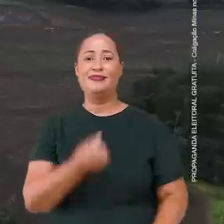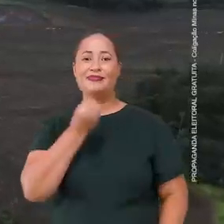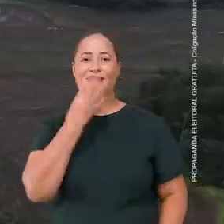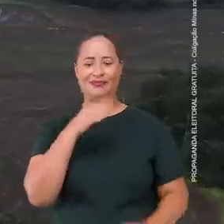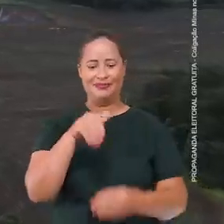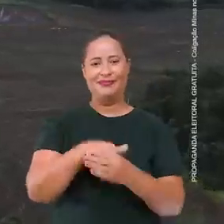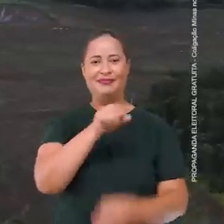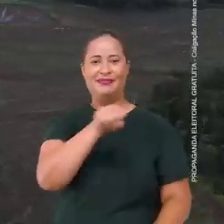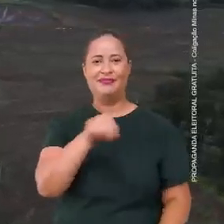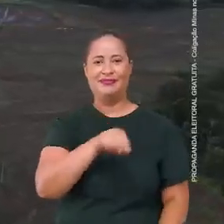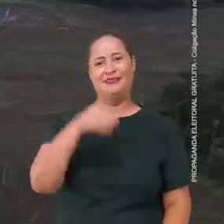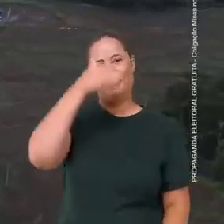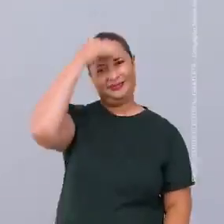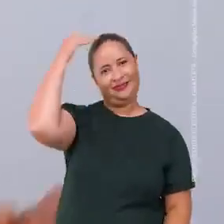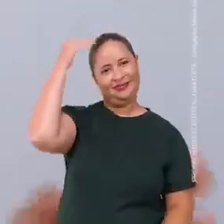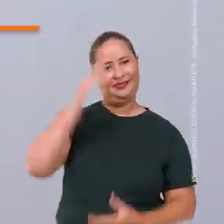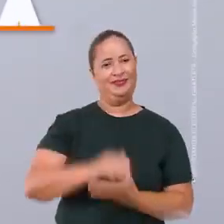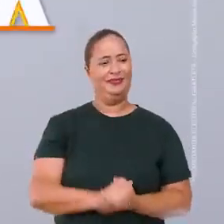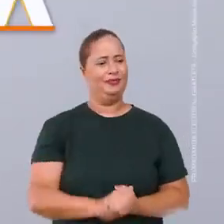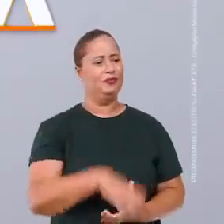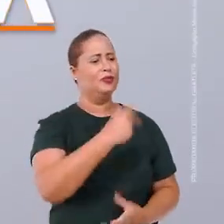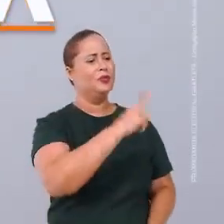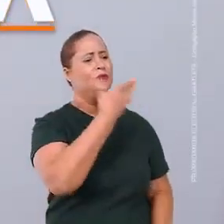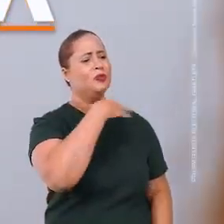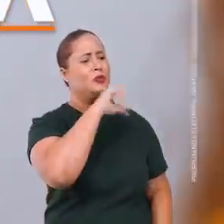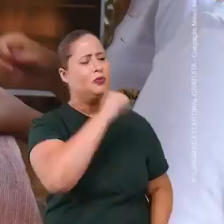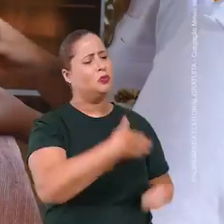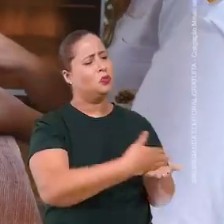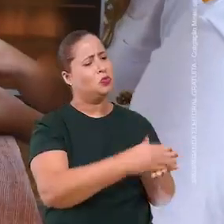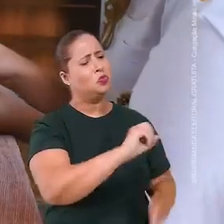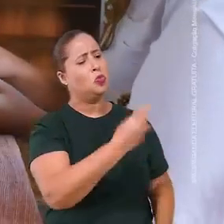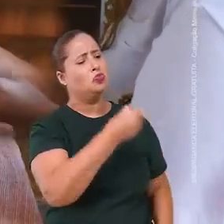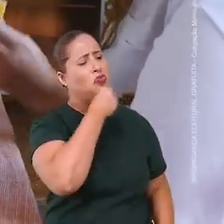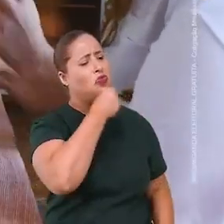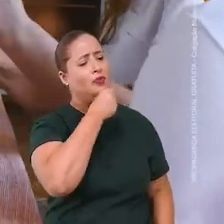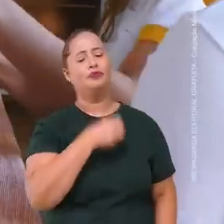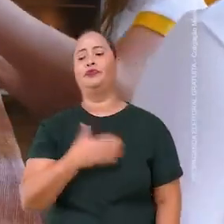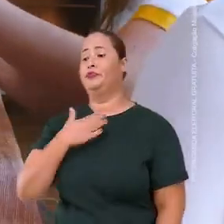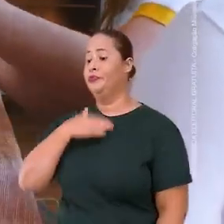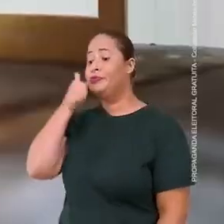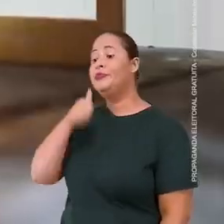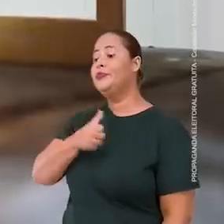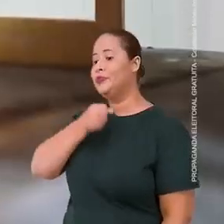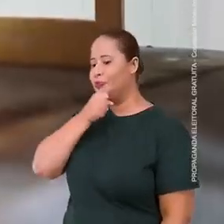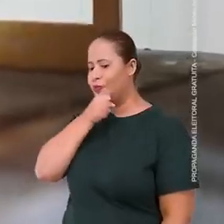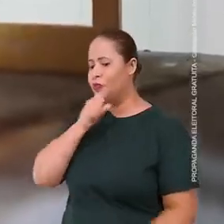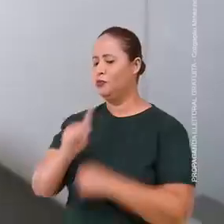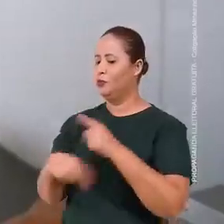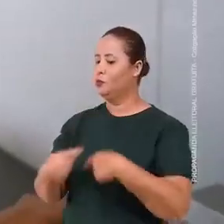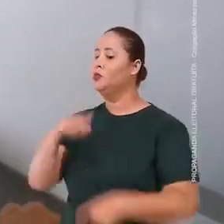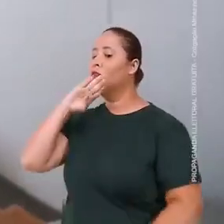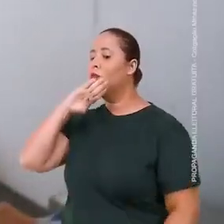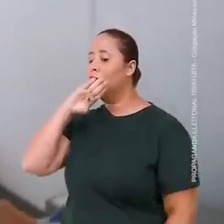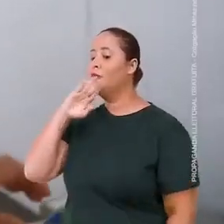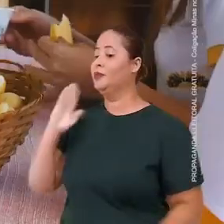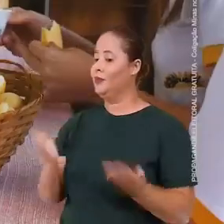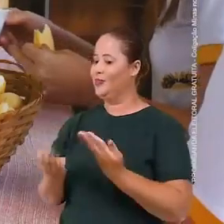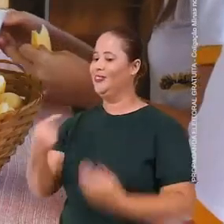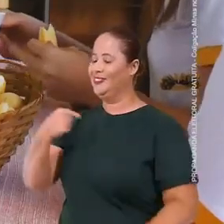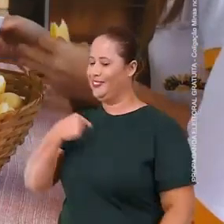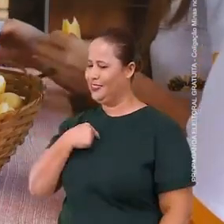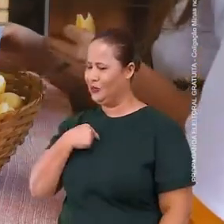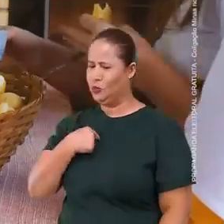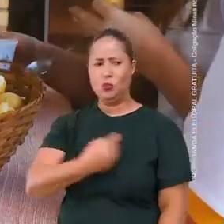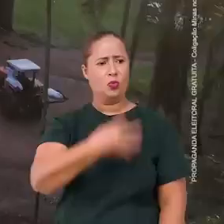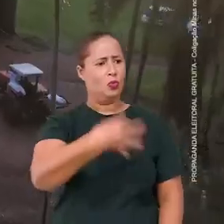Valeu a pena votar no Zema. O seu pai é que começou ou o seu avô? Minha avó, é a mãe do meu pai. Depois é minha mãe e agora eu. Então